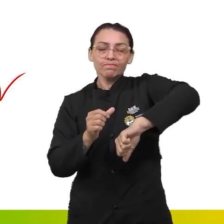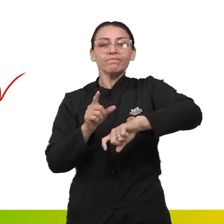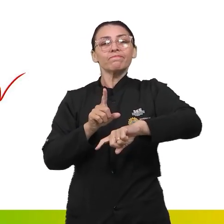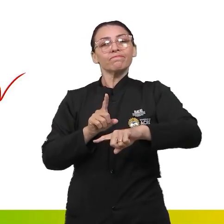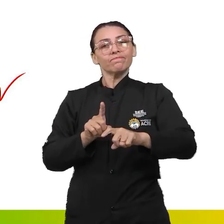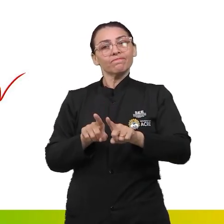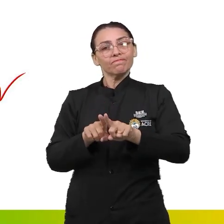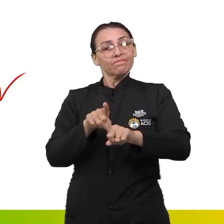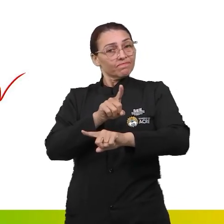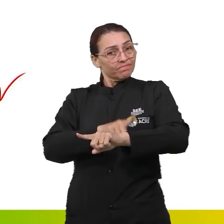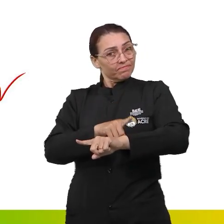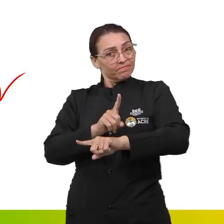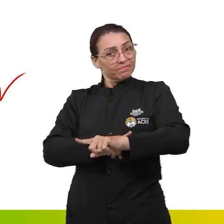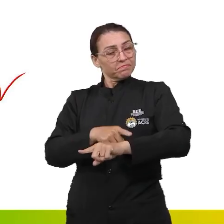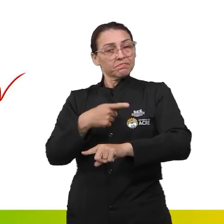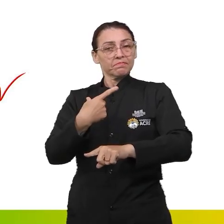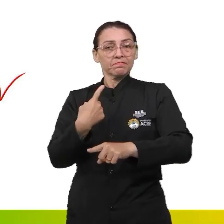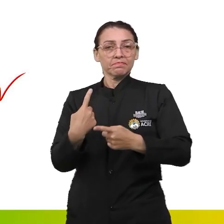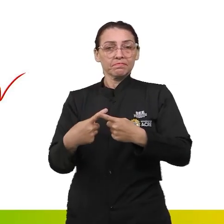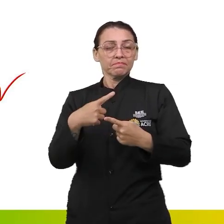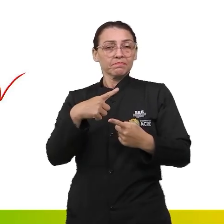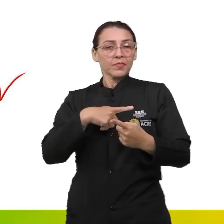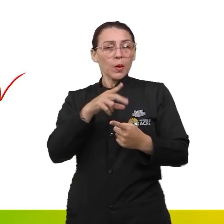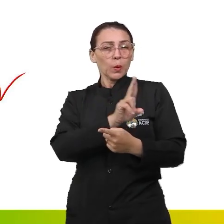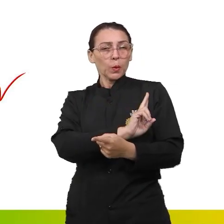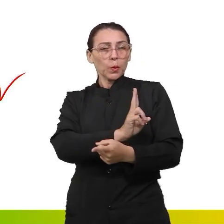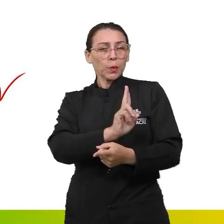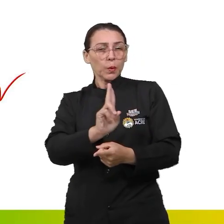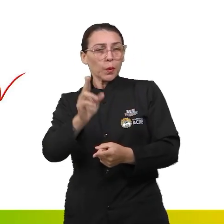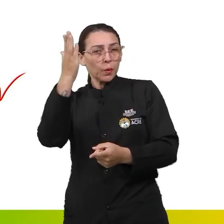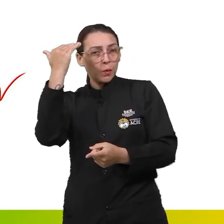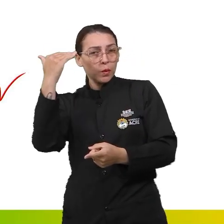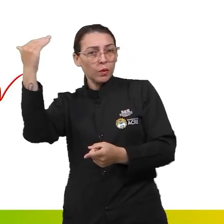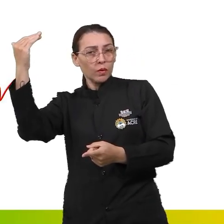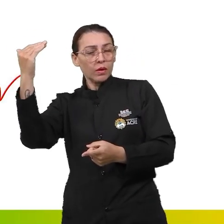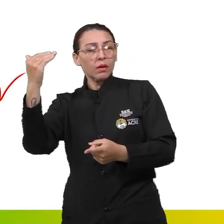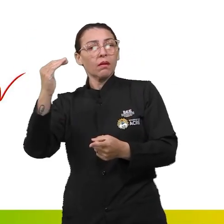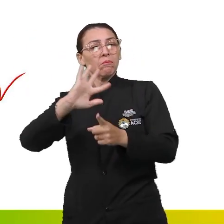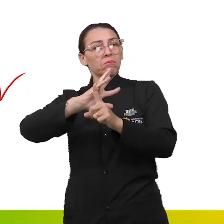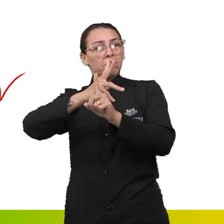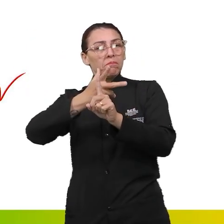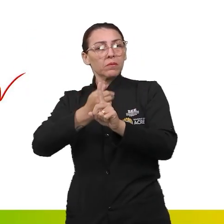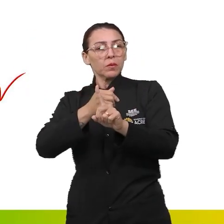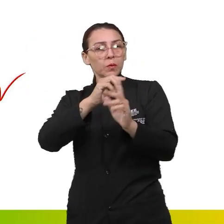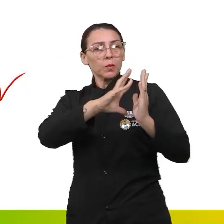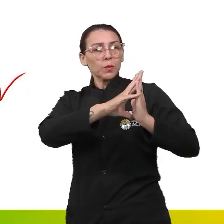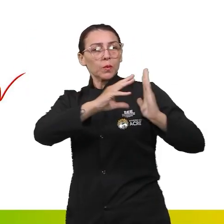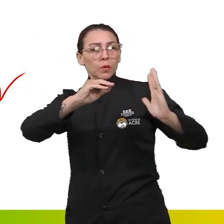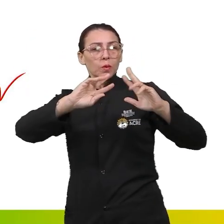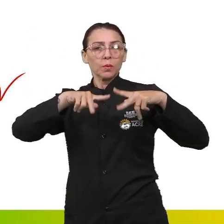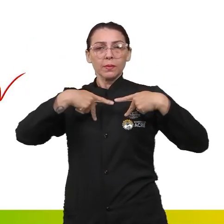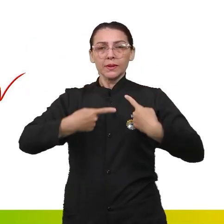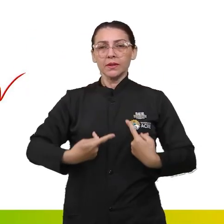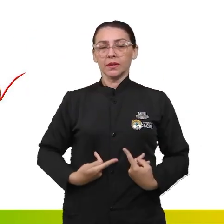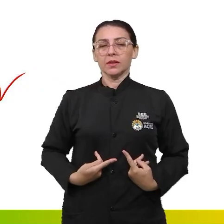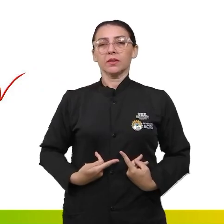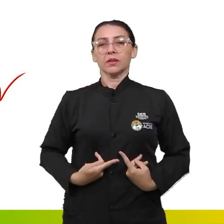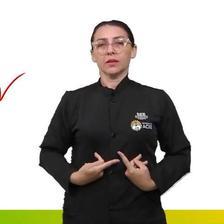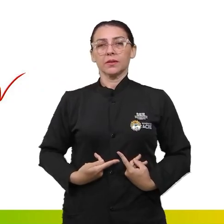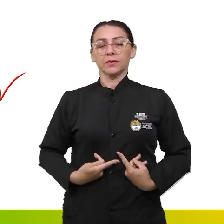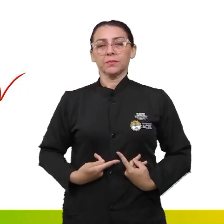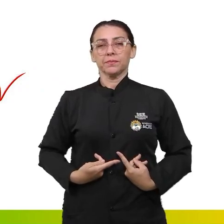época. Porque temos grandes nomes que virão agora, novas artes, uma inspiração humanística, não